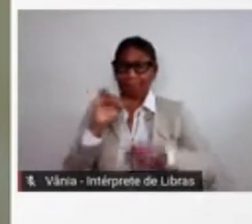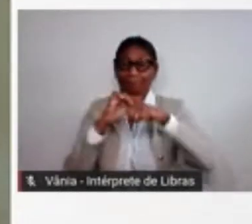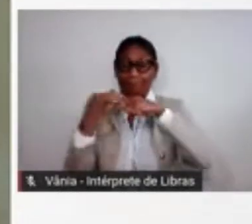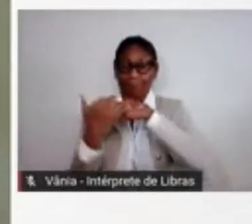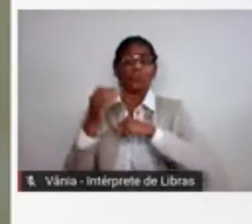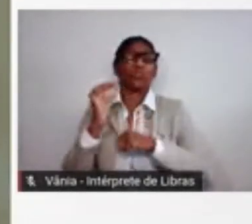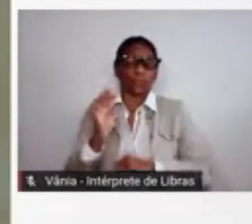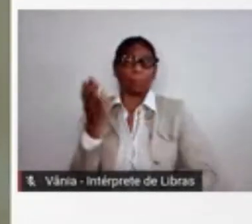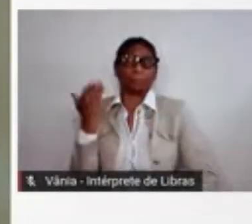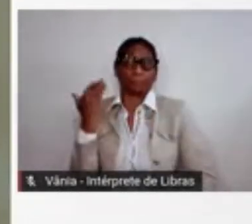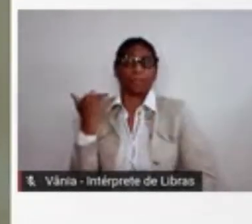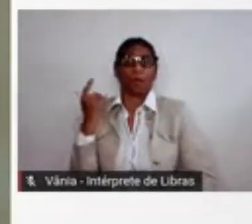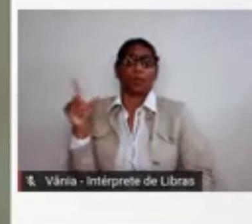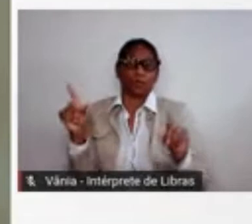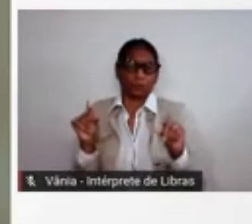de coronavírus ou